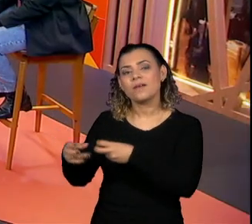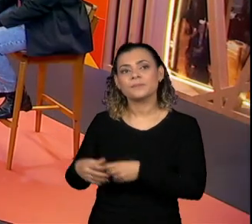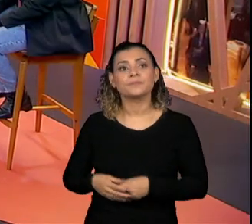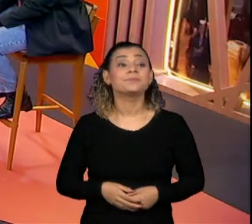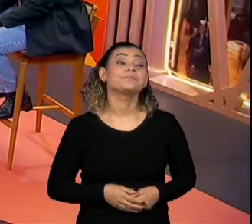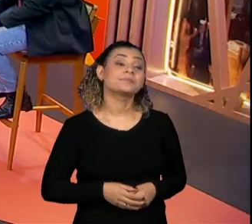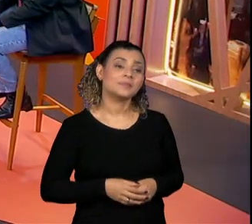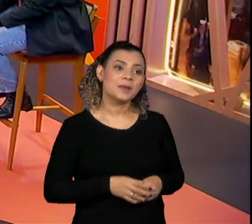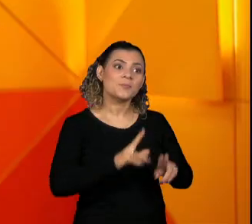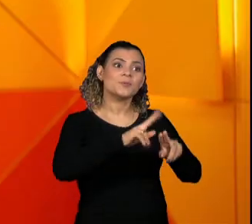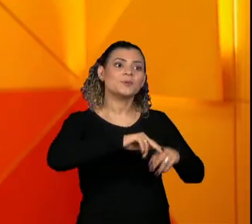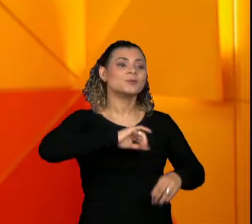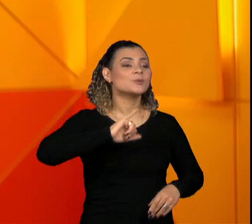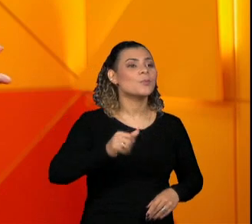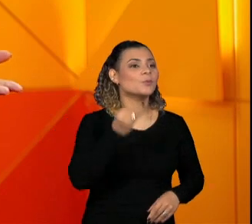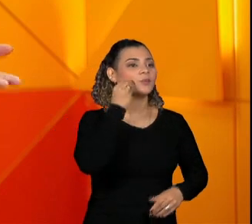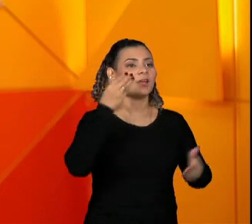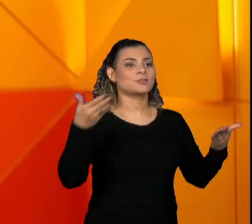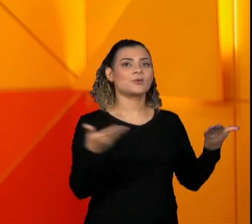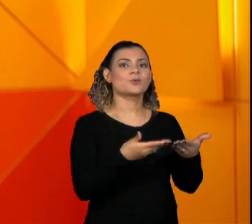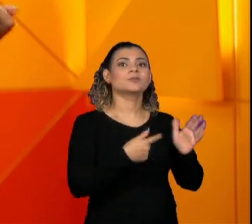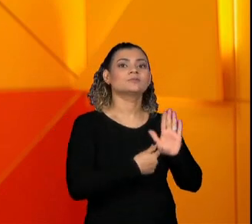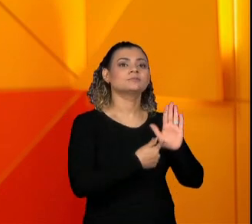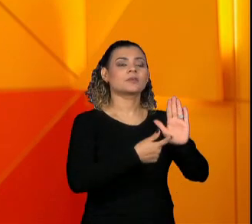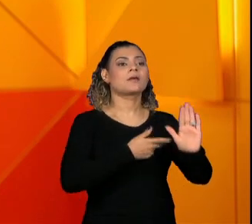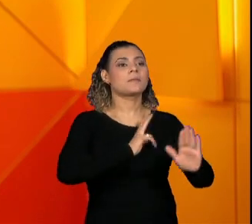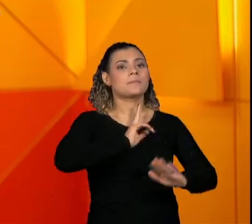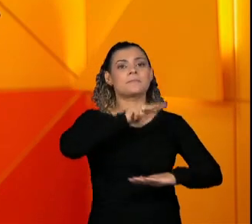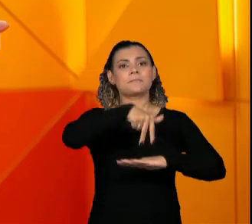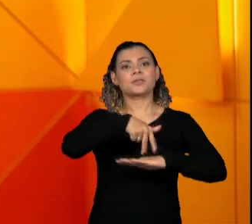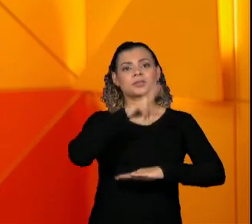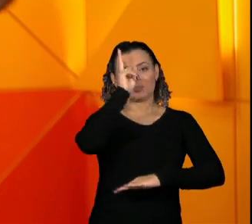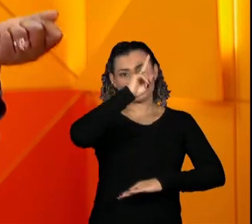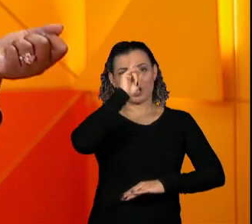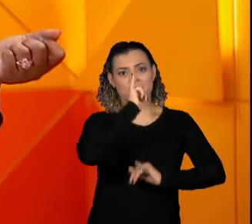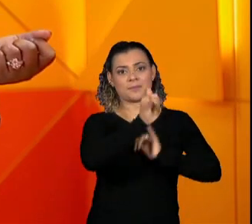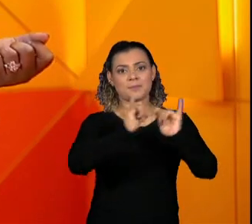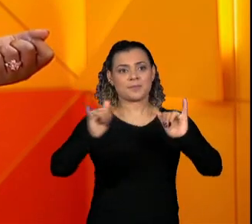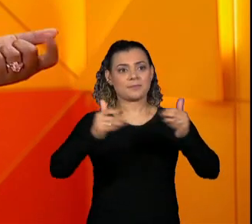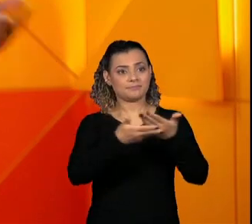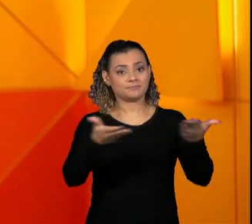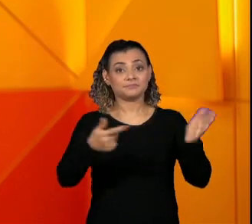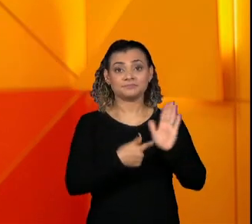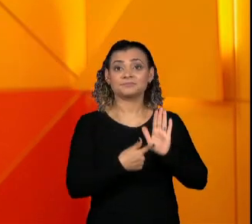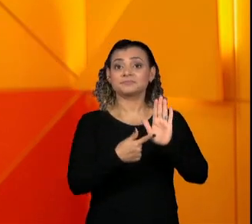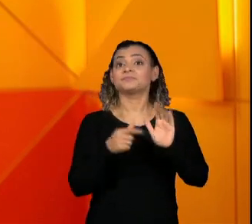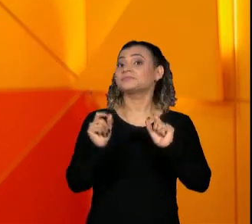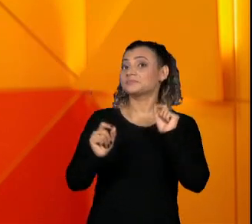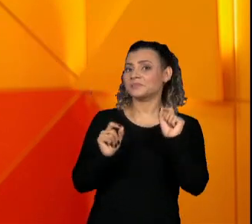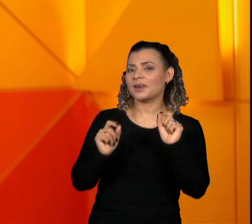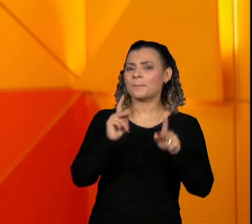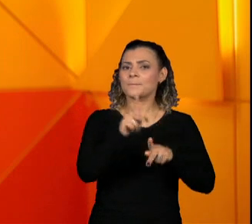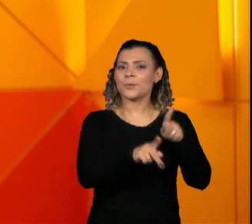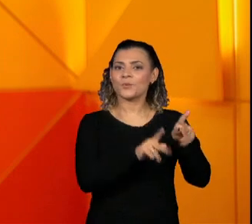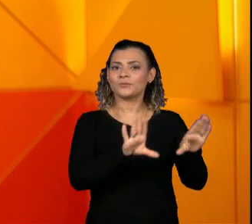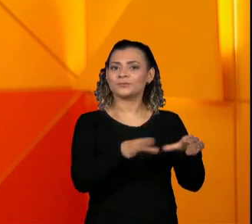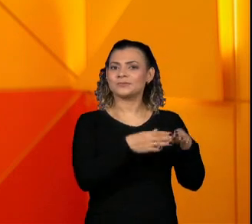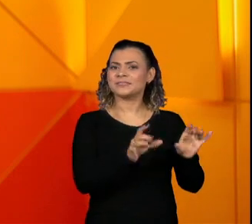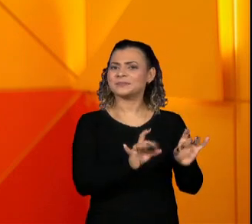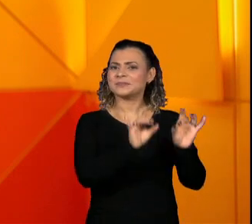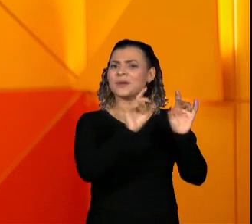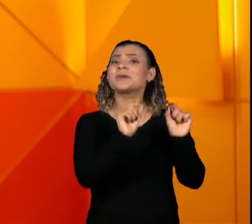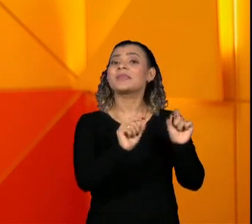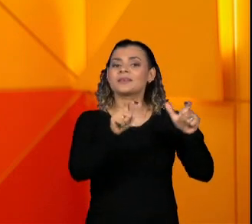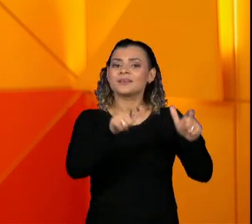a gente abre espaço para que as pessoas possam contar a sua própria história. Então eu quero apresentar para vocês um povo muito especial,